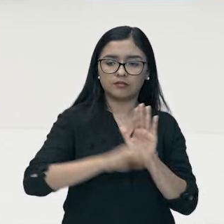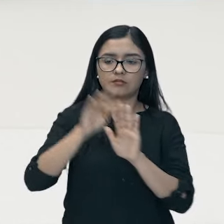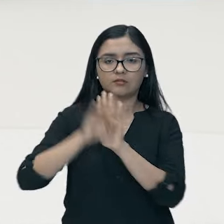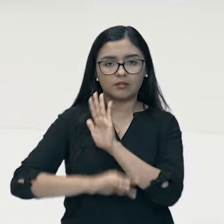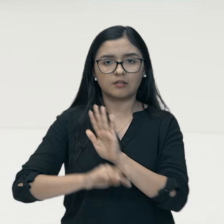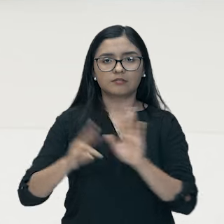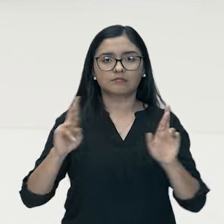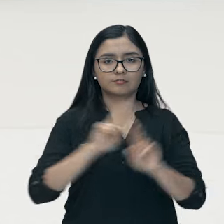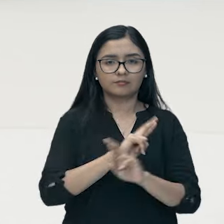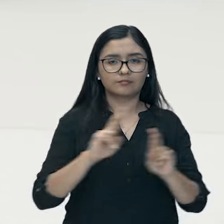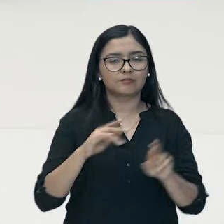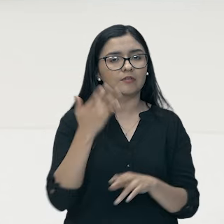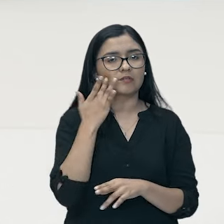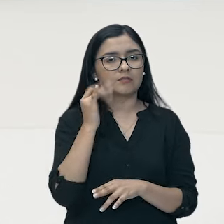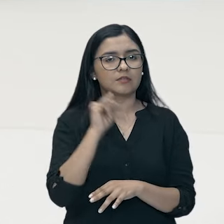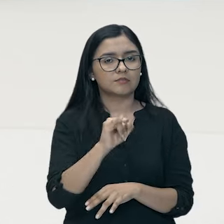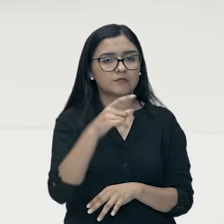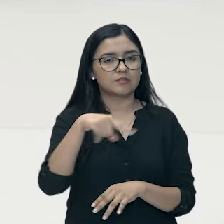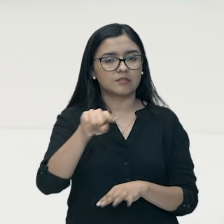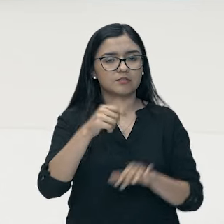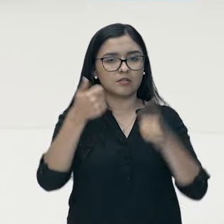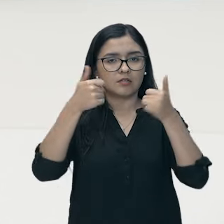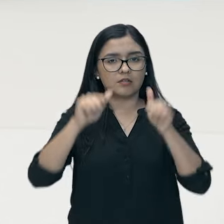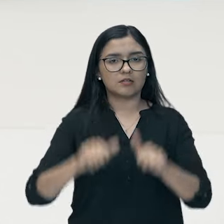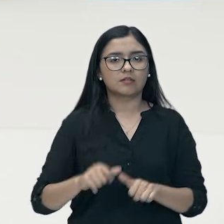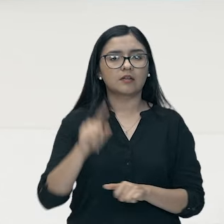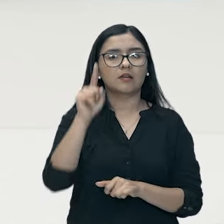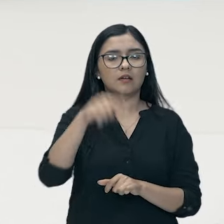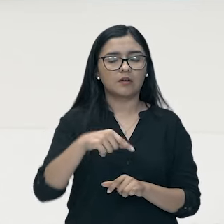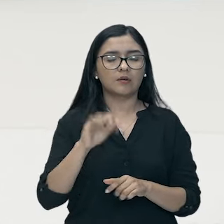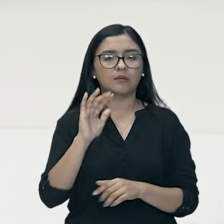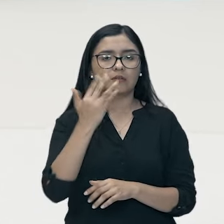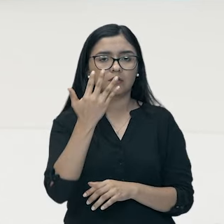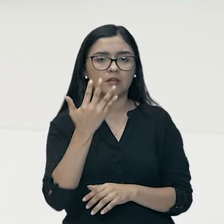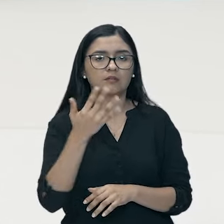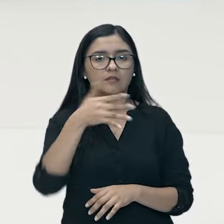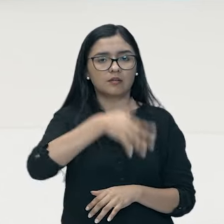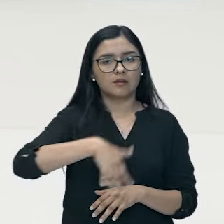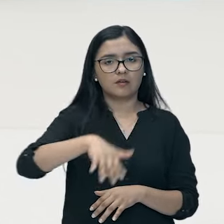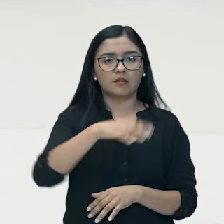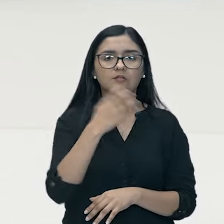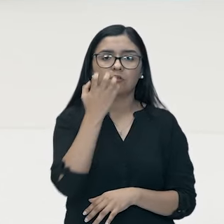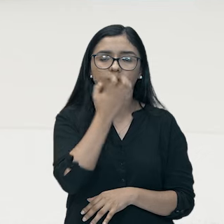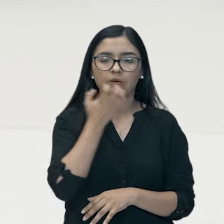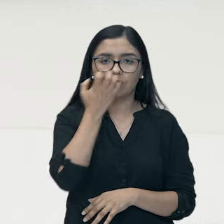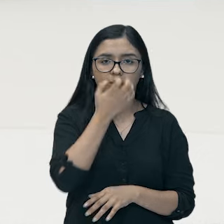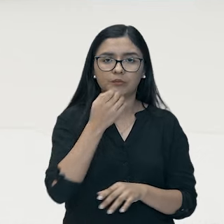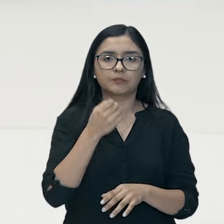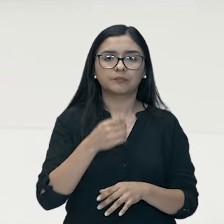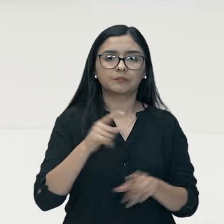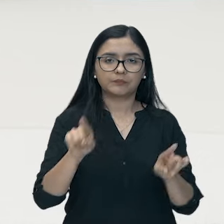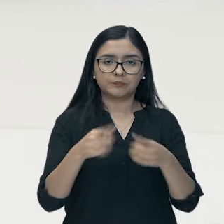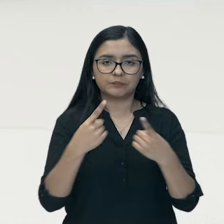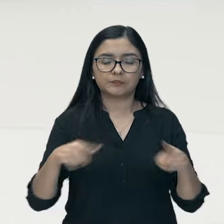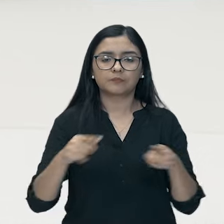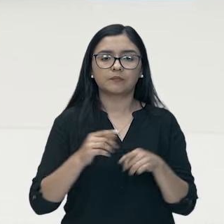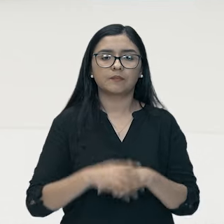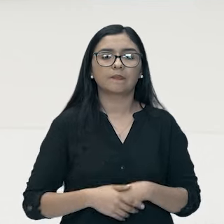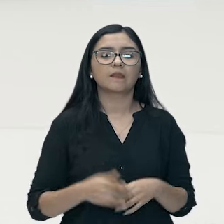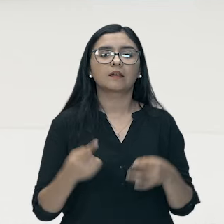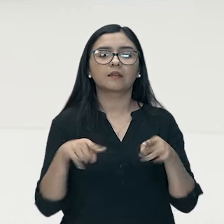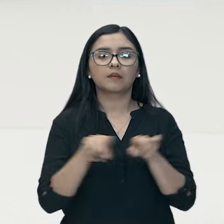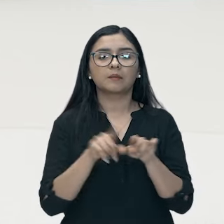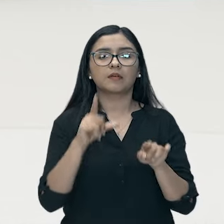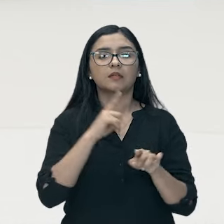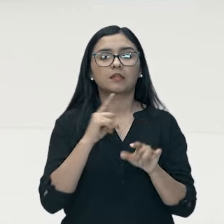sei se você já parou para analisar ou pensar mas esse processo acontece no mundo musical viu e aí nós temos as classificações